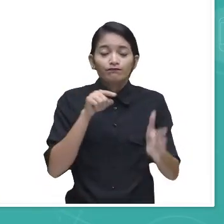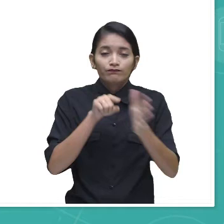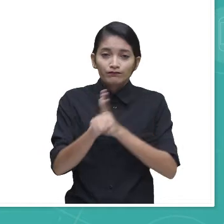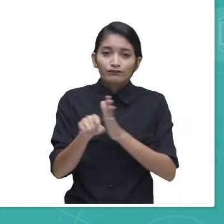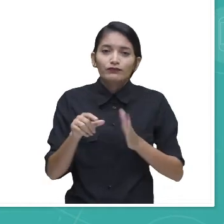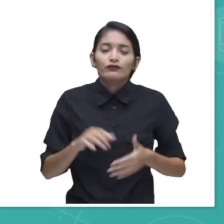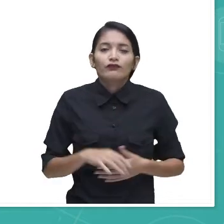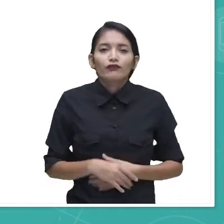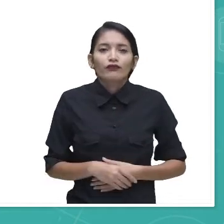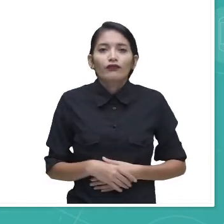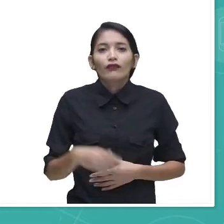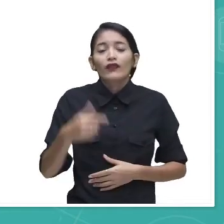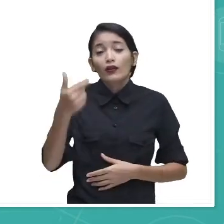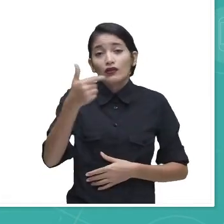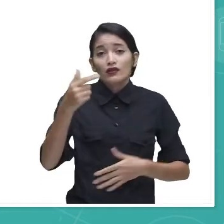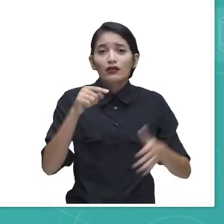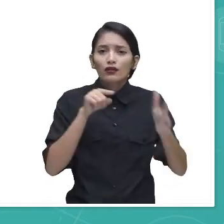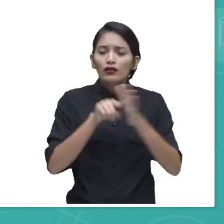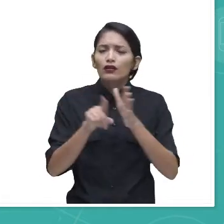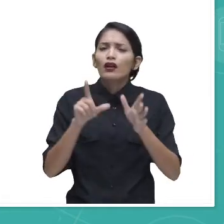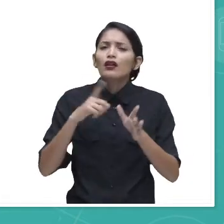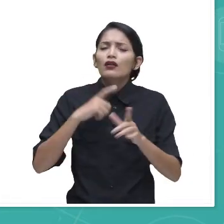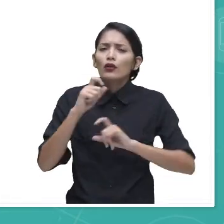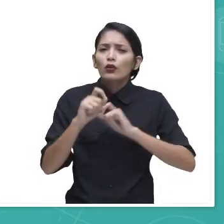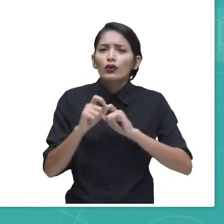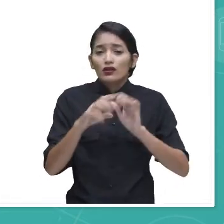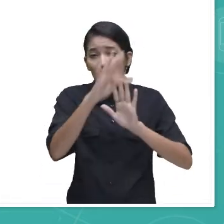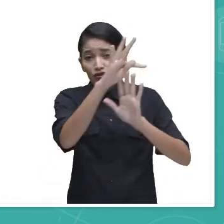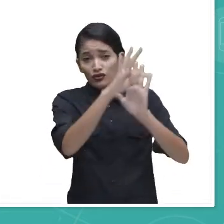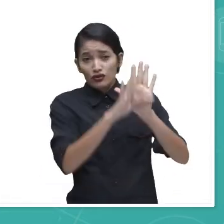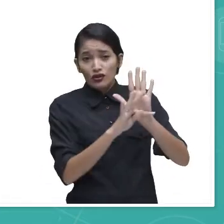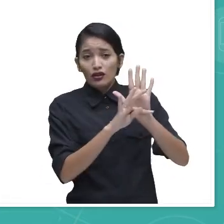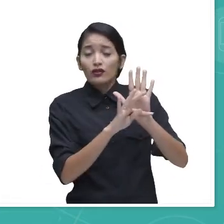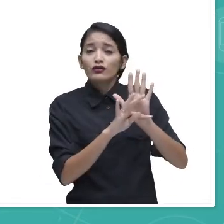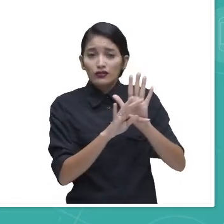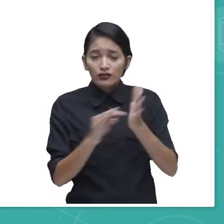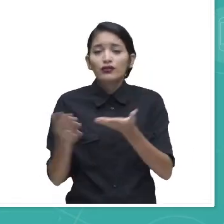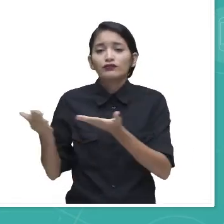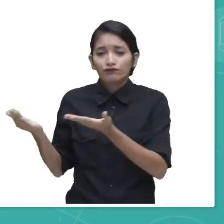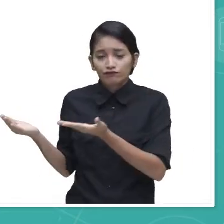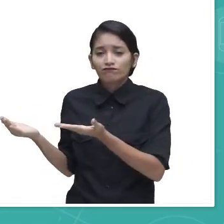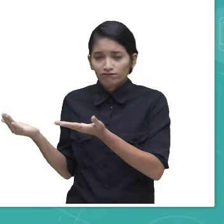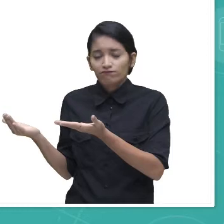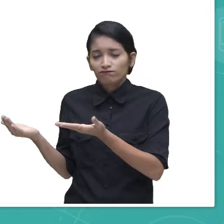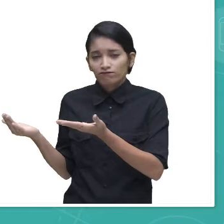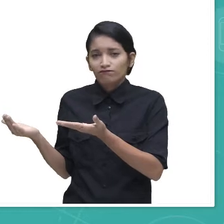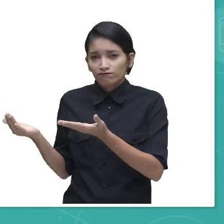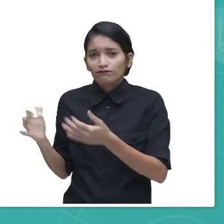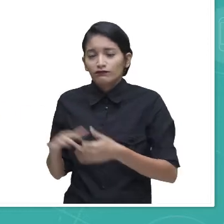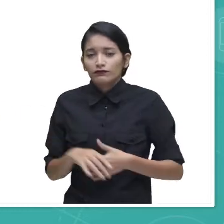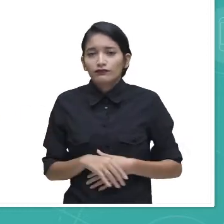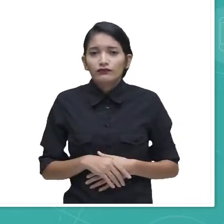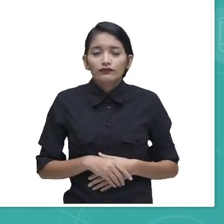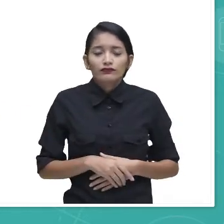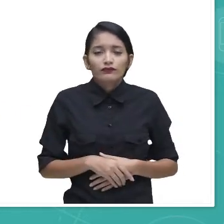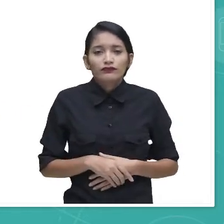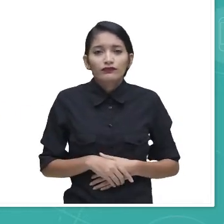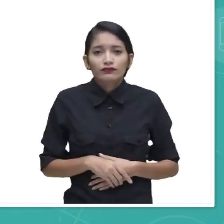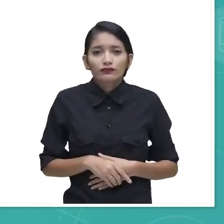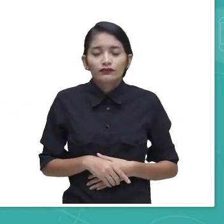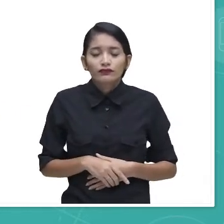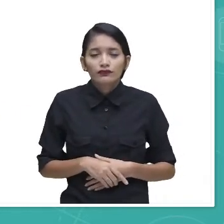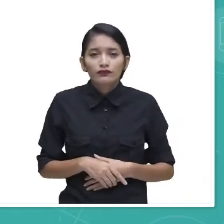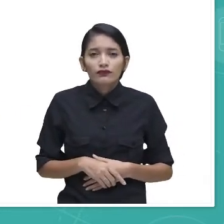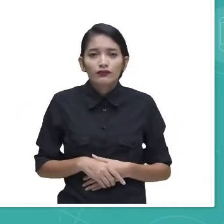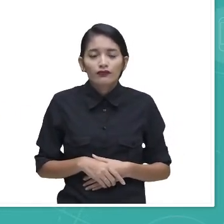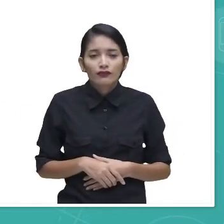Então, nessa segunda questão, nós temos um pequeno texto, né? Observem bem os detalhes que está nesse texto, tá bom?